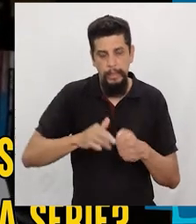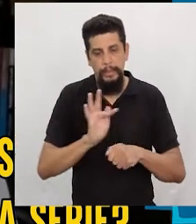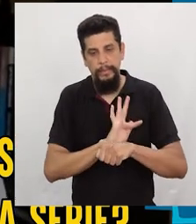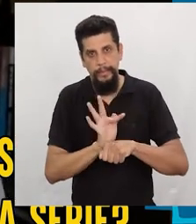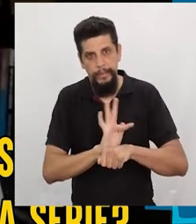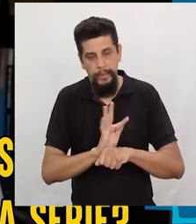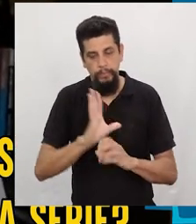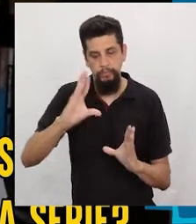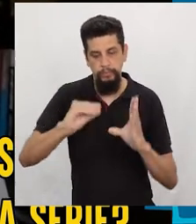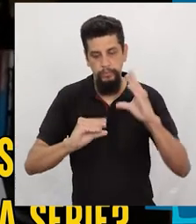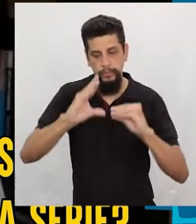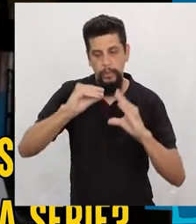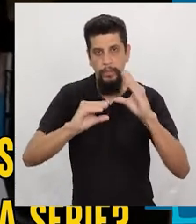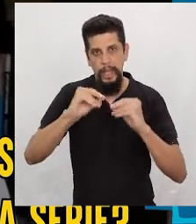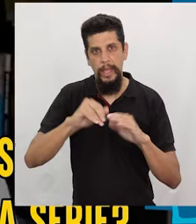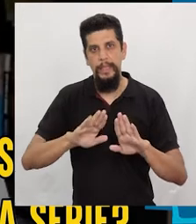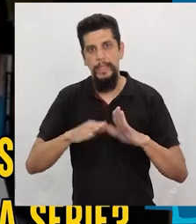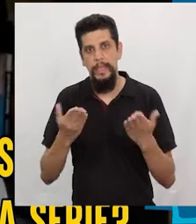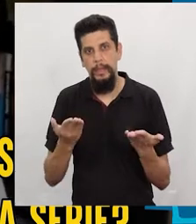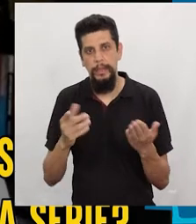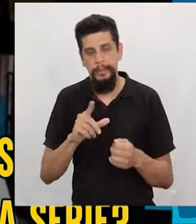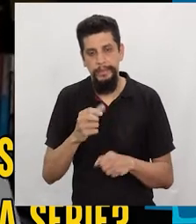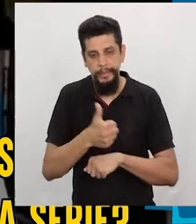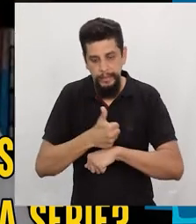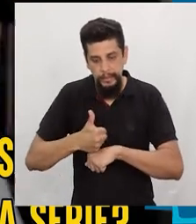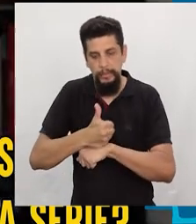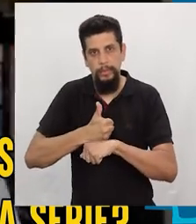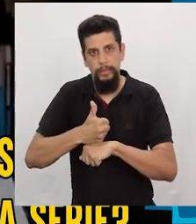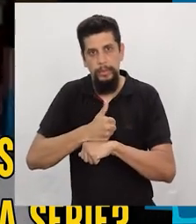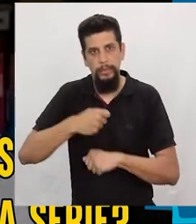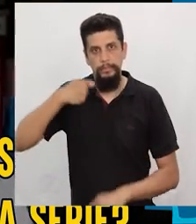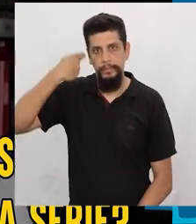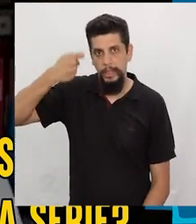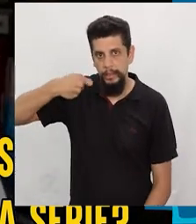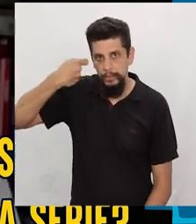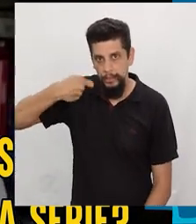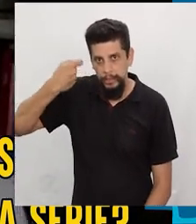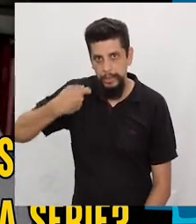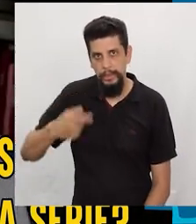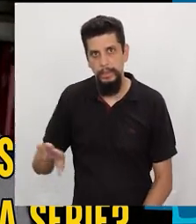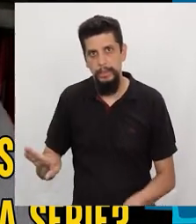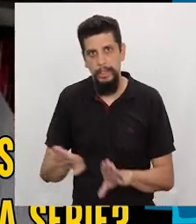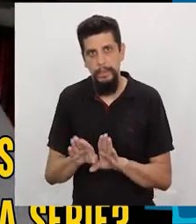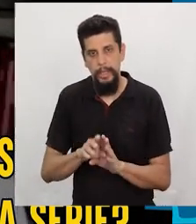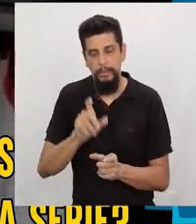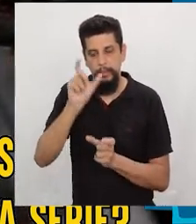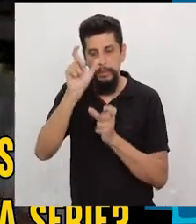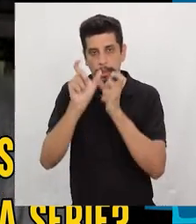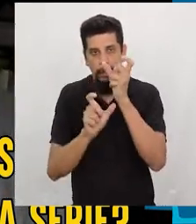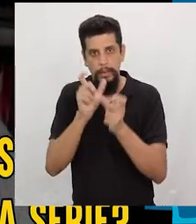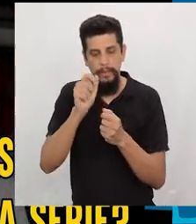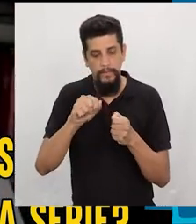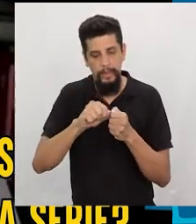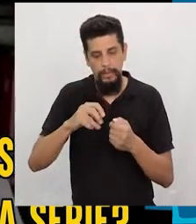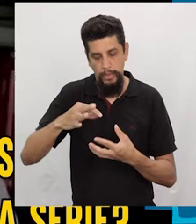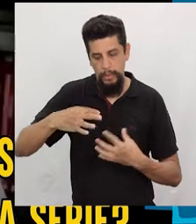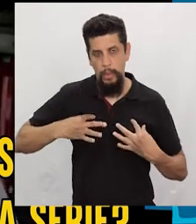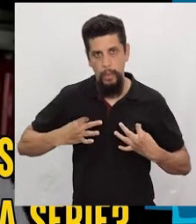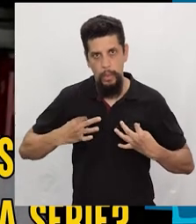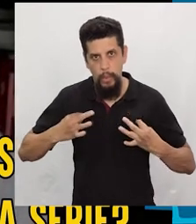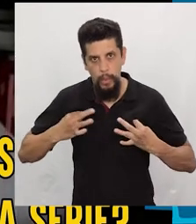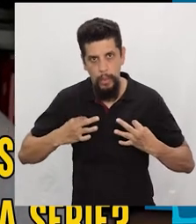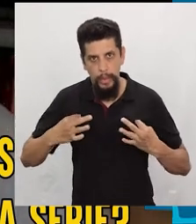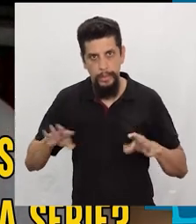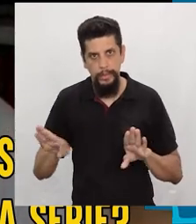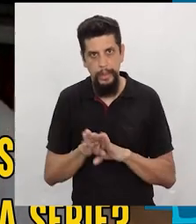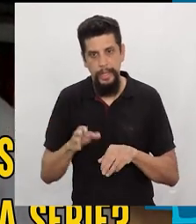filme, numa novela. Então são diretores, os atores, tem também figurinista que faz as roupas, tem o